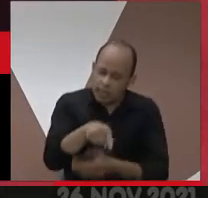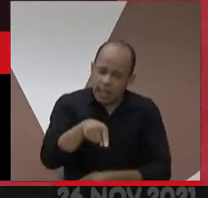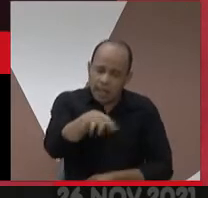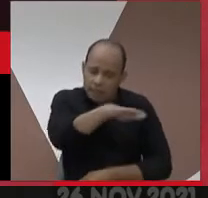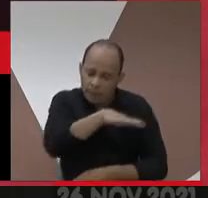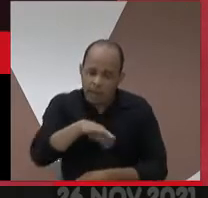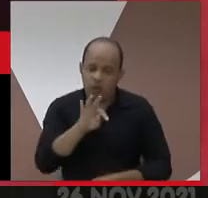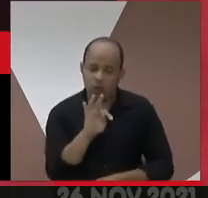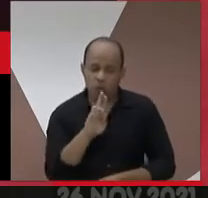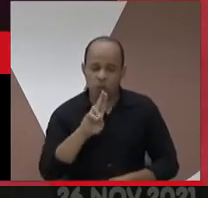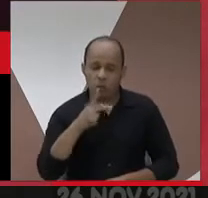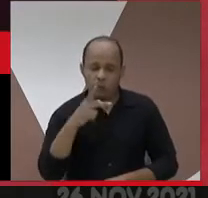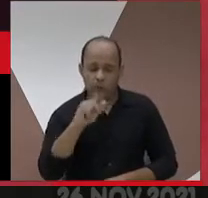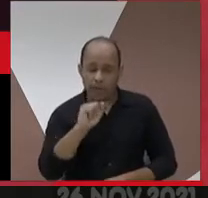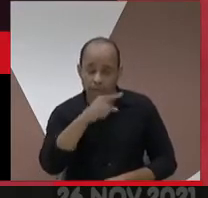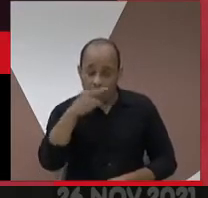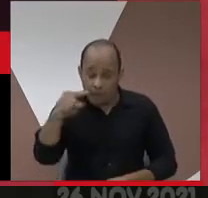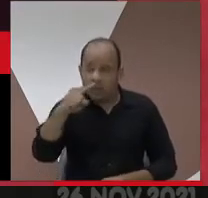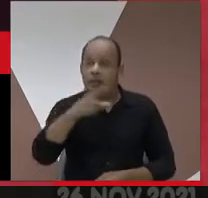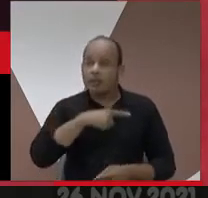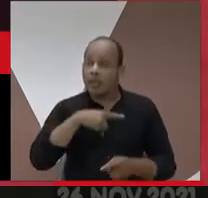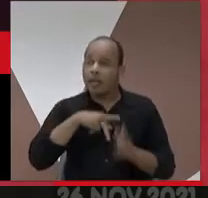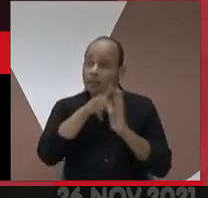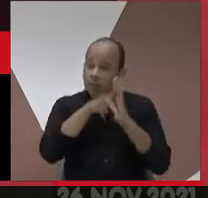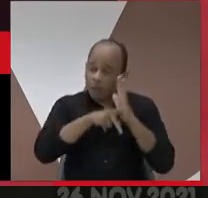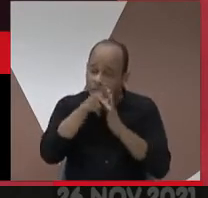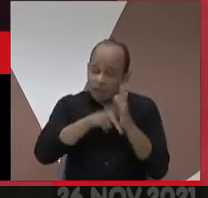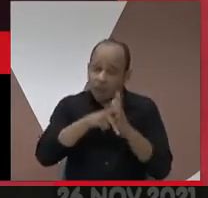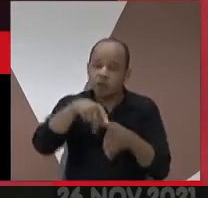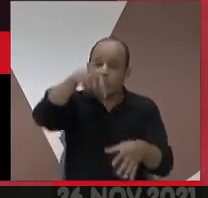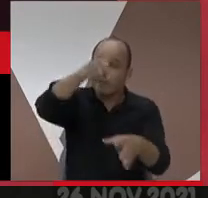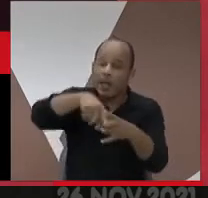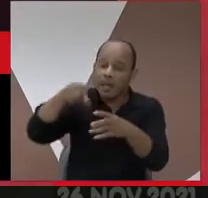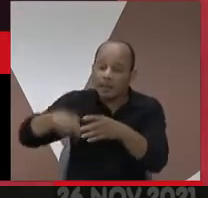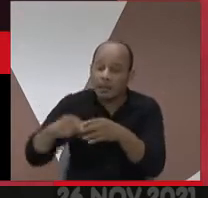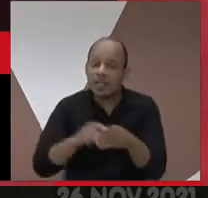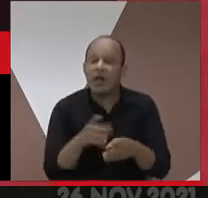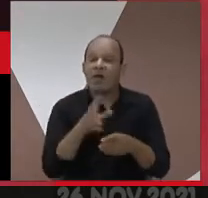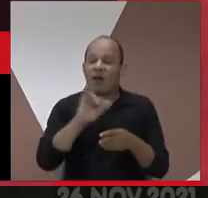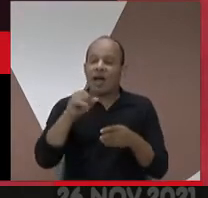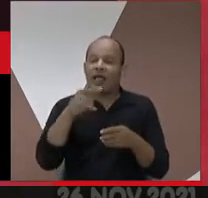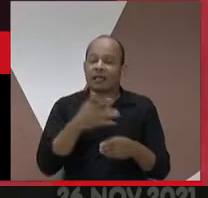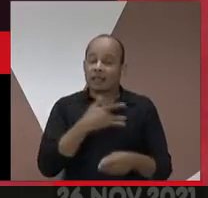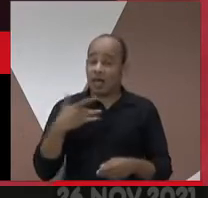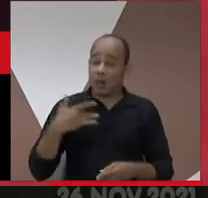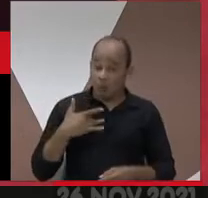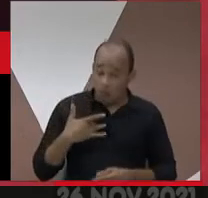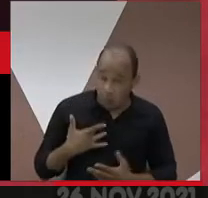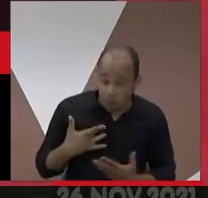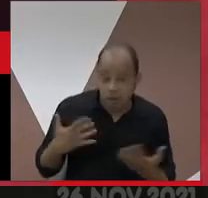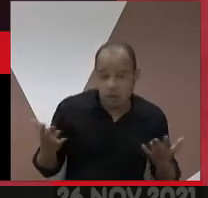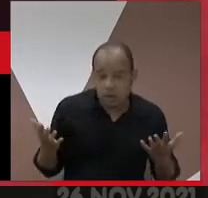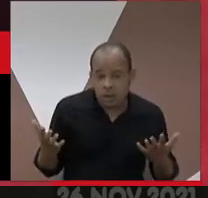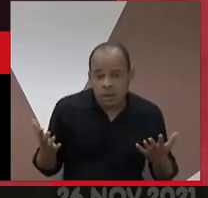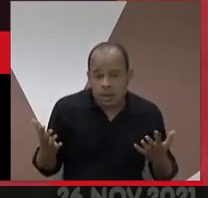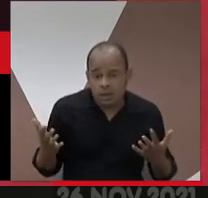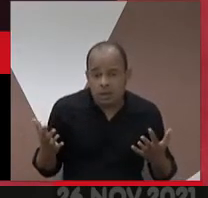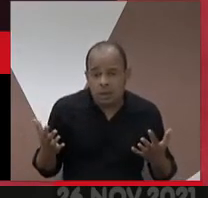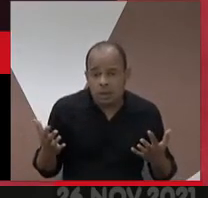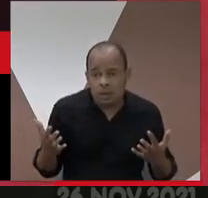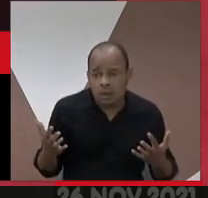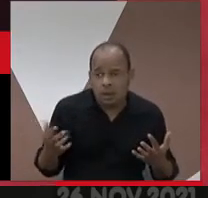um projeto de plantas medicinais lá para garantir a saúde nossa e a